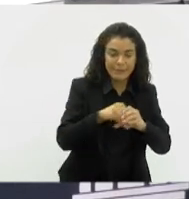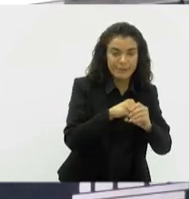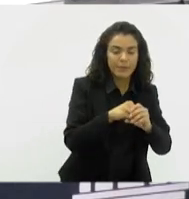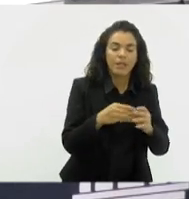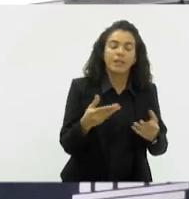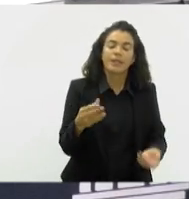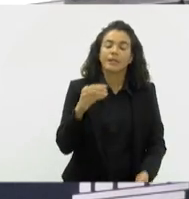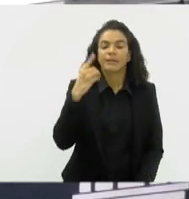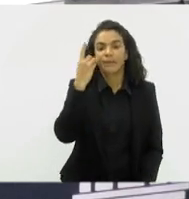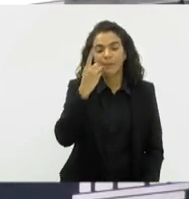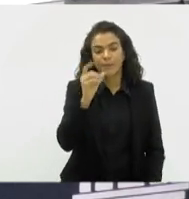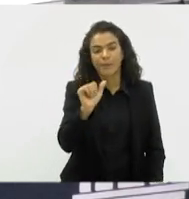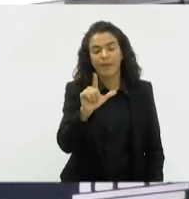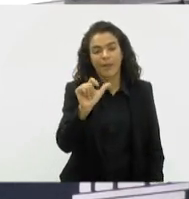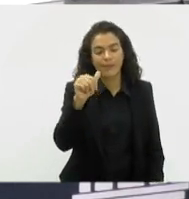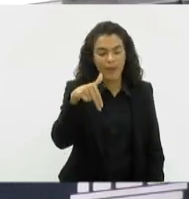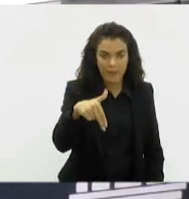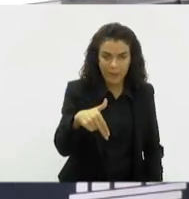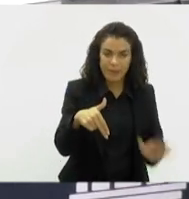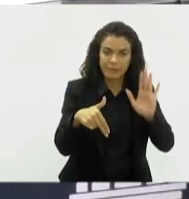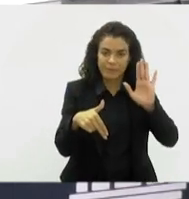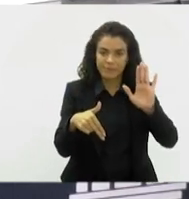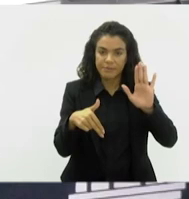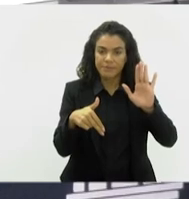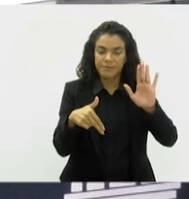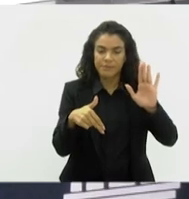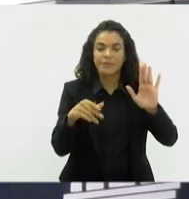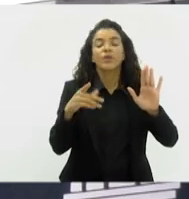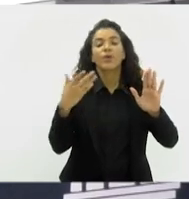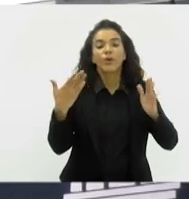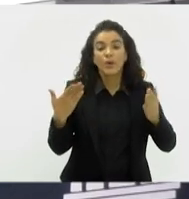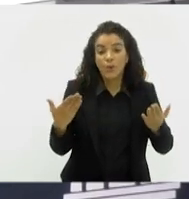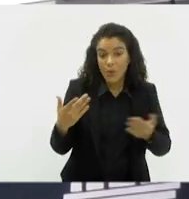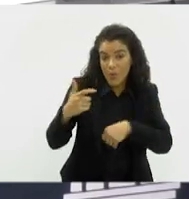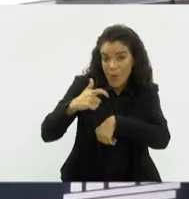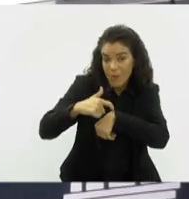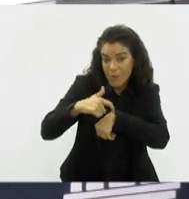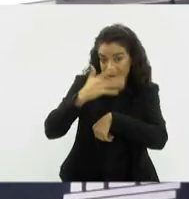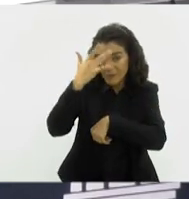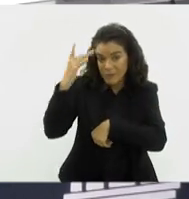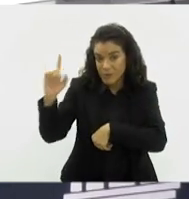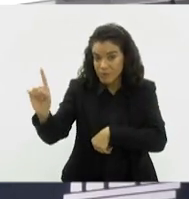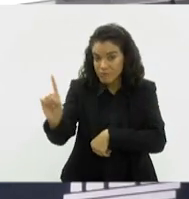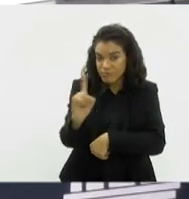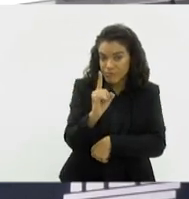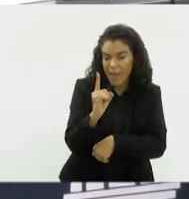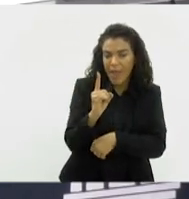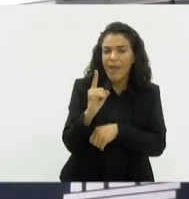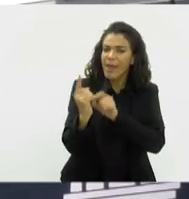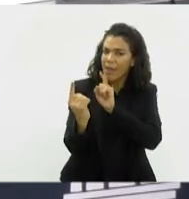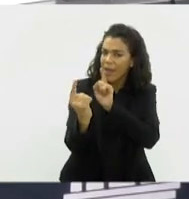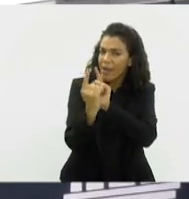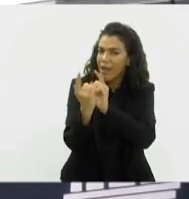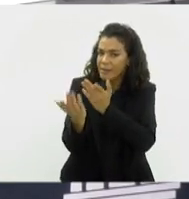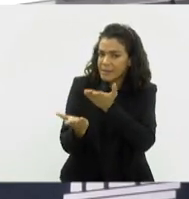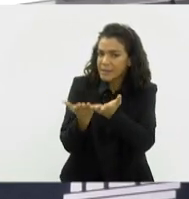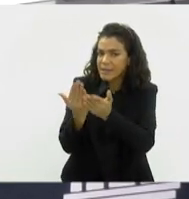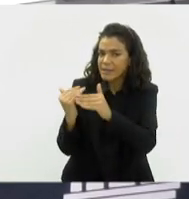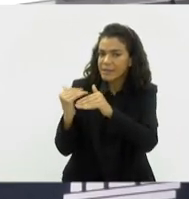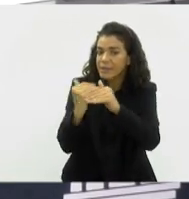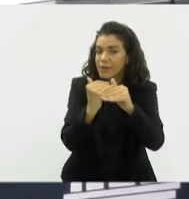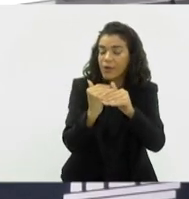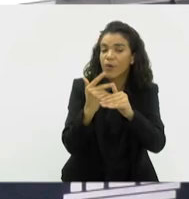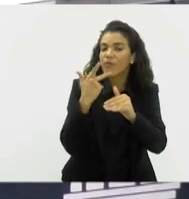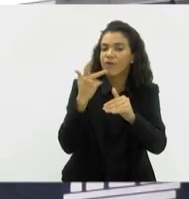atuar para pessoas que são agredidas deputado pelo tráfico, Alan, só pela polícia. Quando essas pessoas chegam, elas são atendidas iguais. O que está